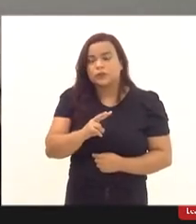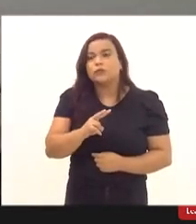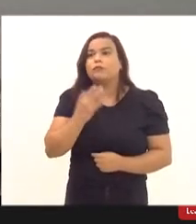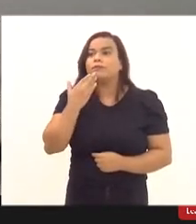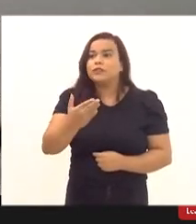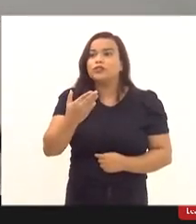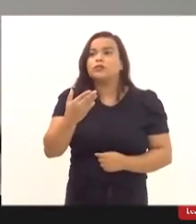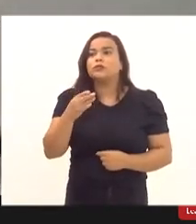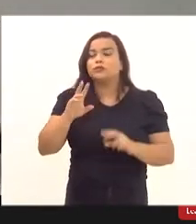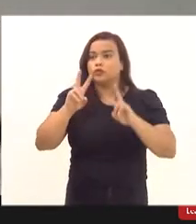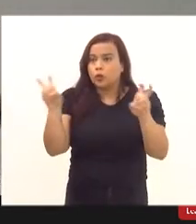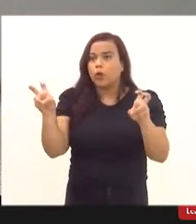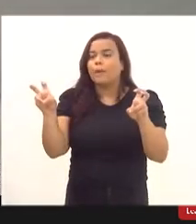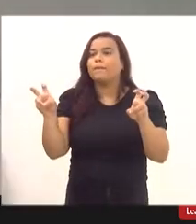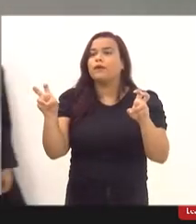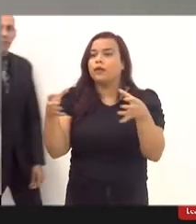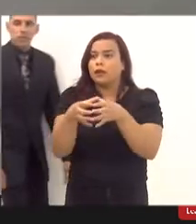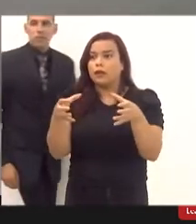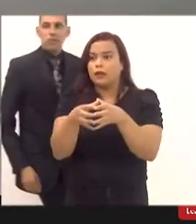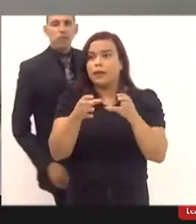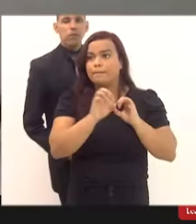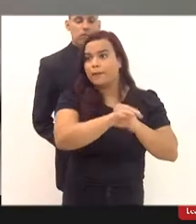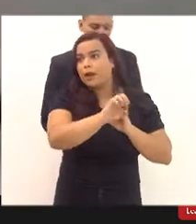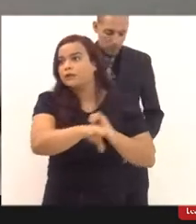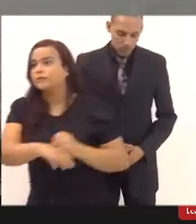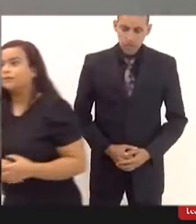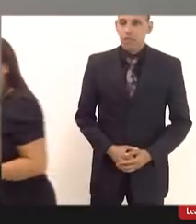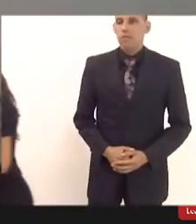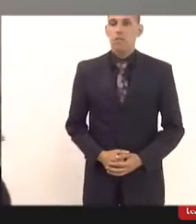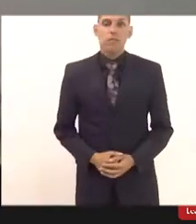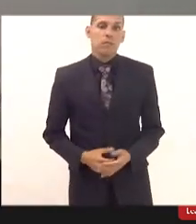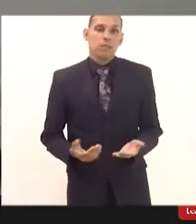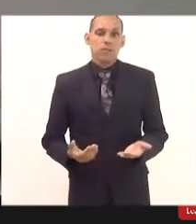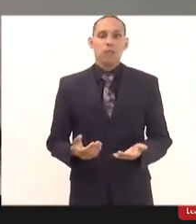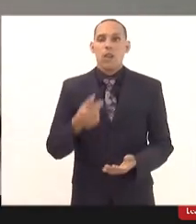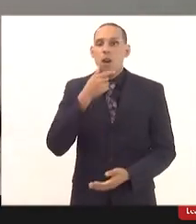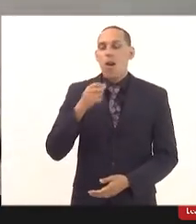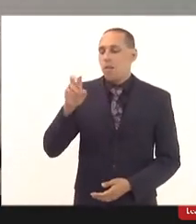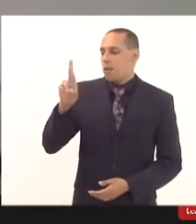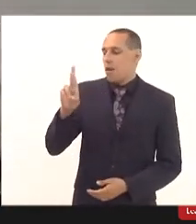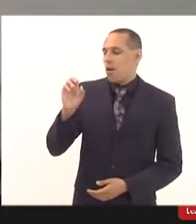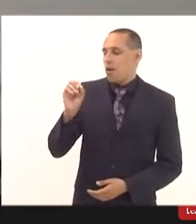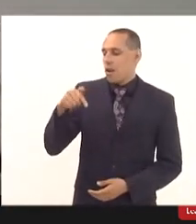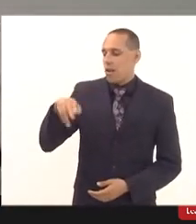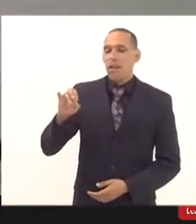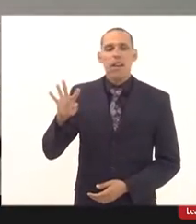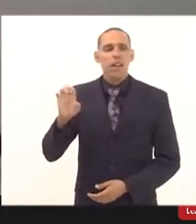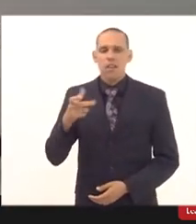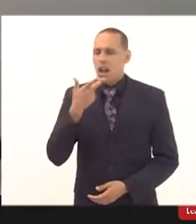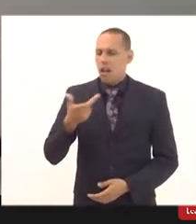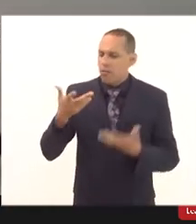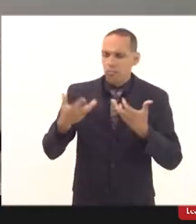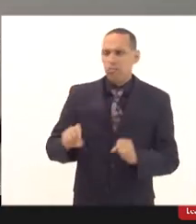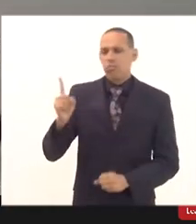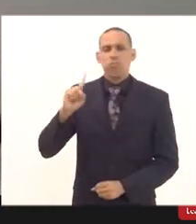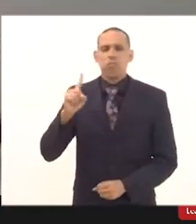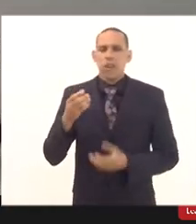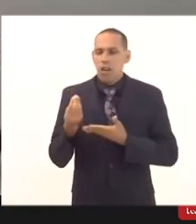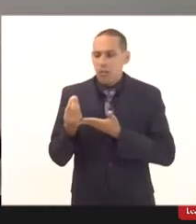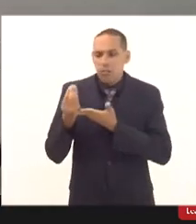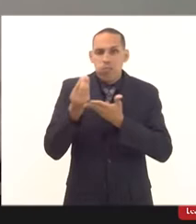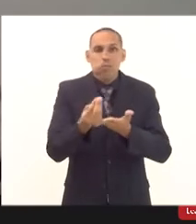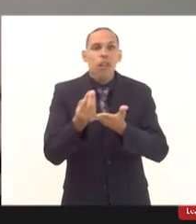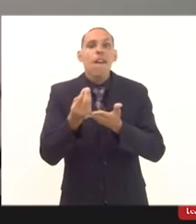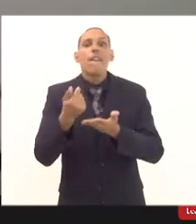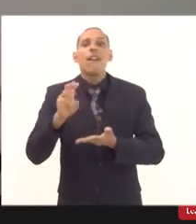departamento de imprensa e propaganda e o bloquear tipo em resposta disse que não aceitava ele estava doando a rádio para o